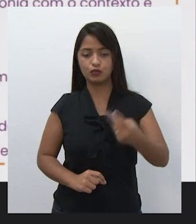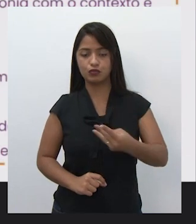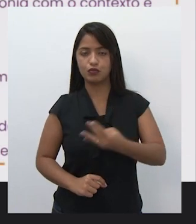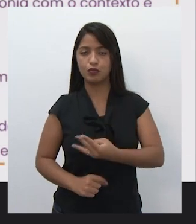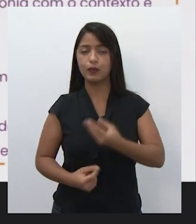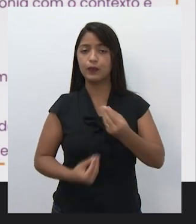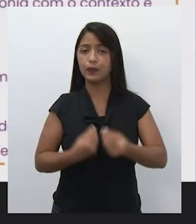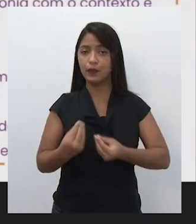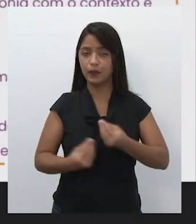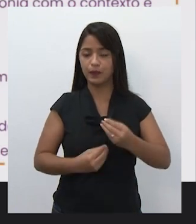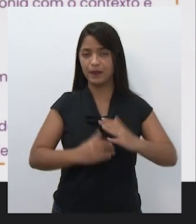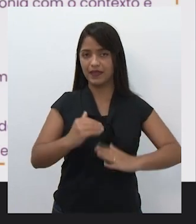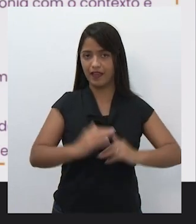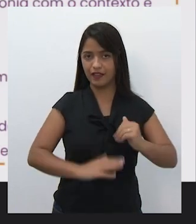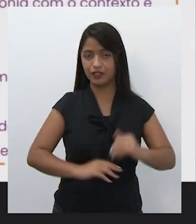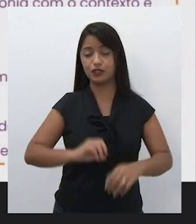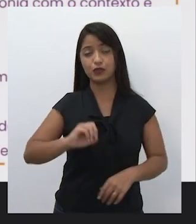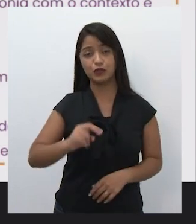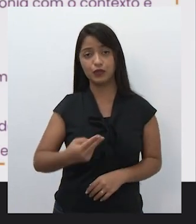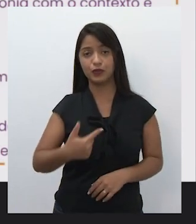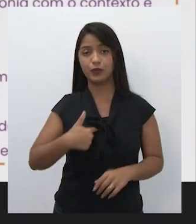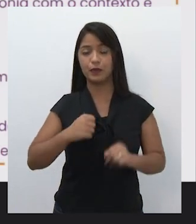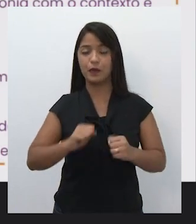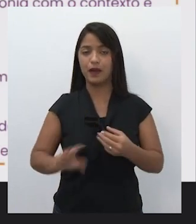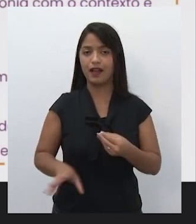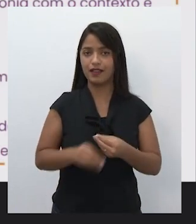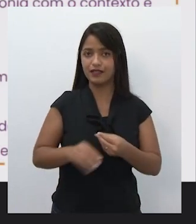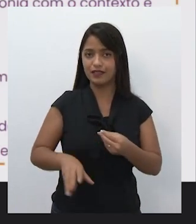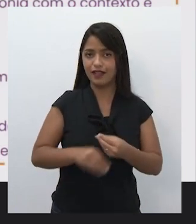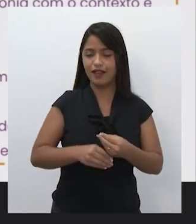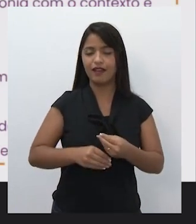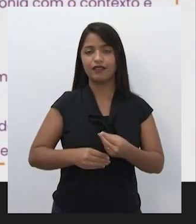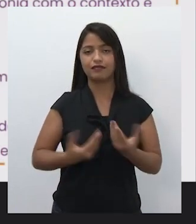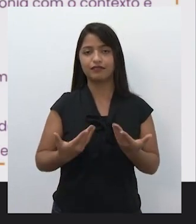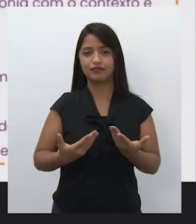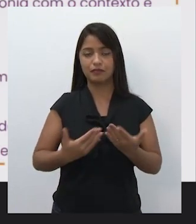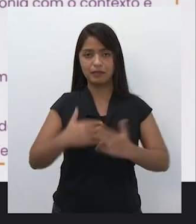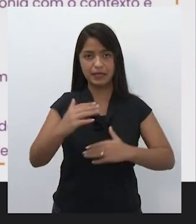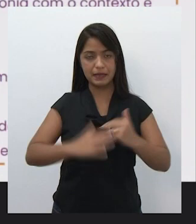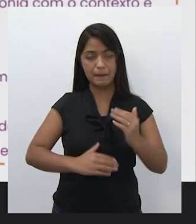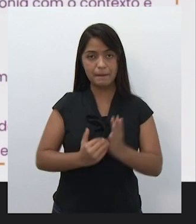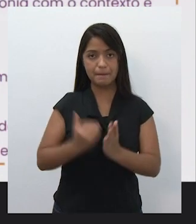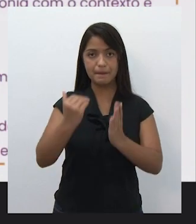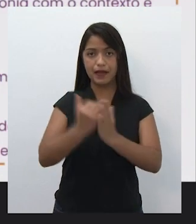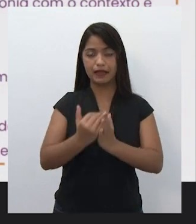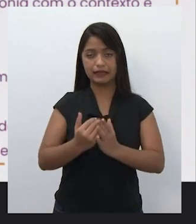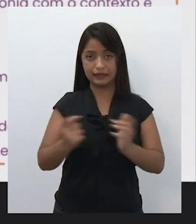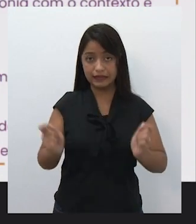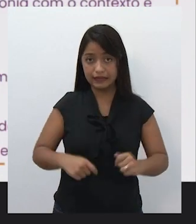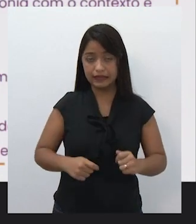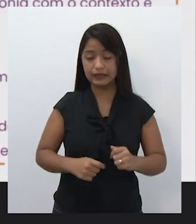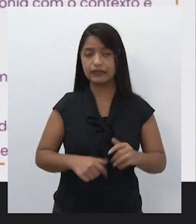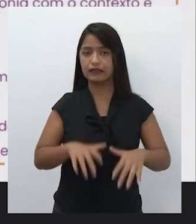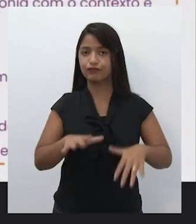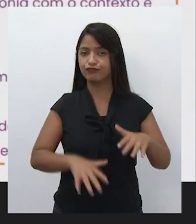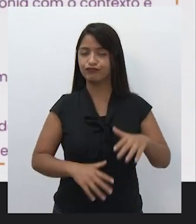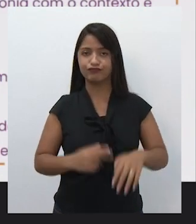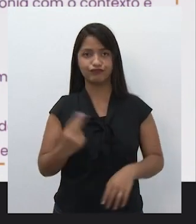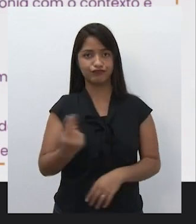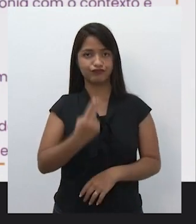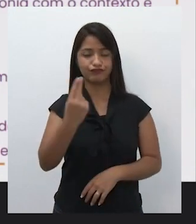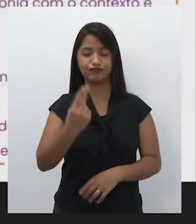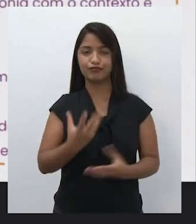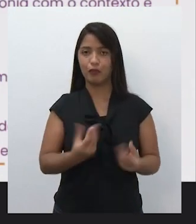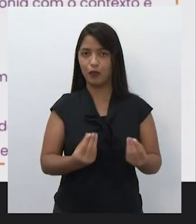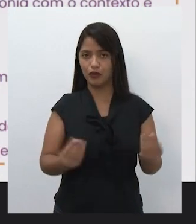desenvolvida, eu posso acrescentar algumas habilidades, se couber, porque tem muitas, eu posso